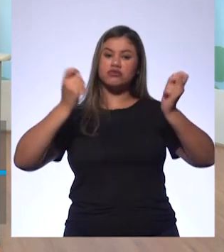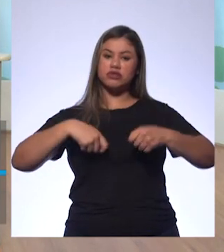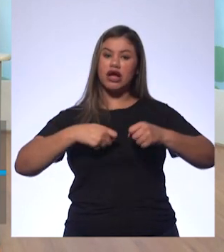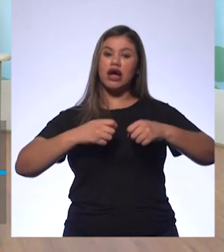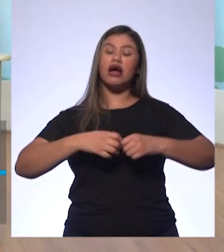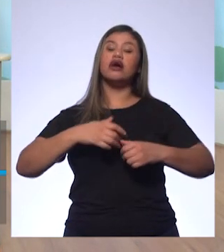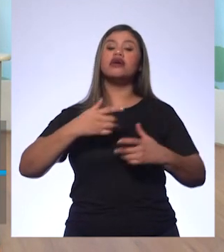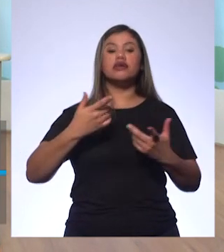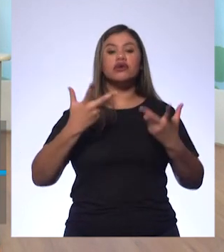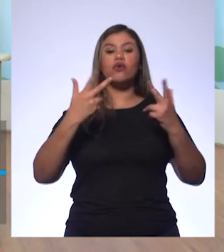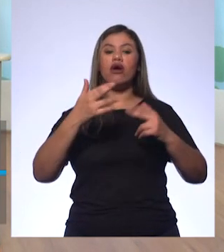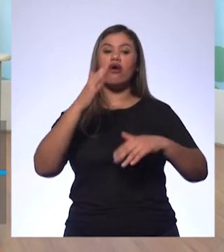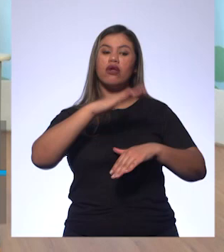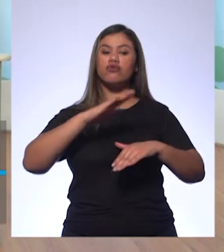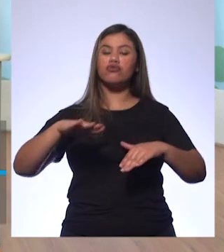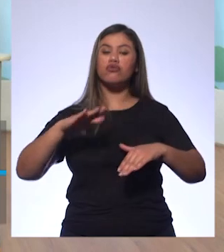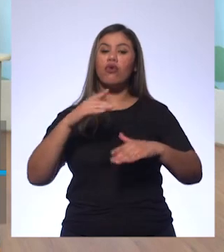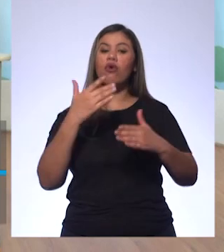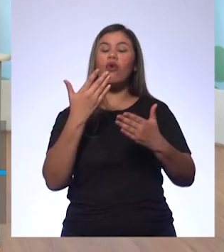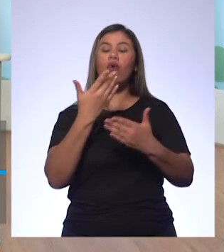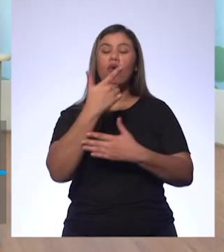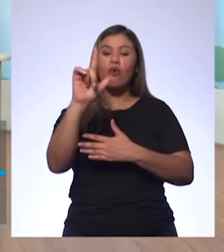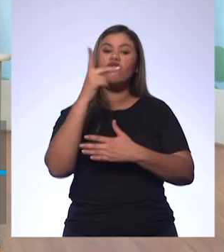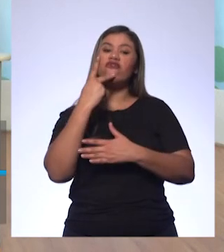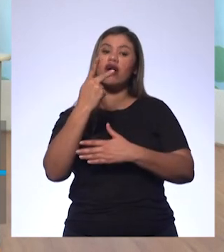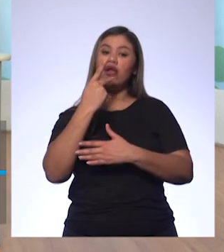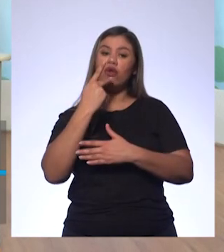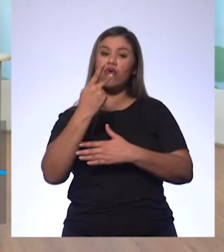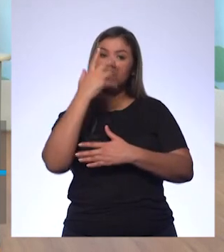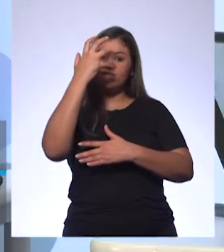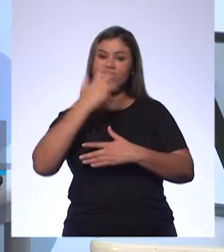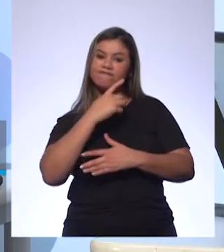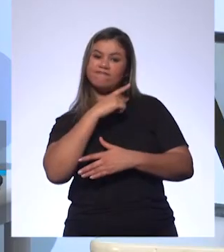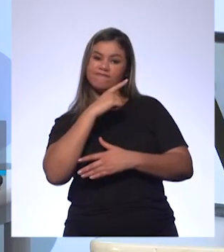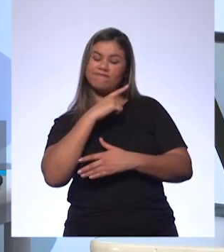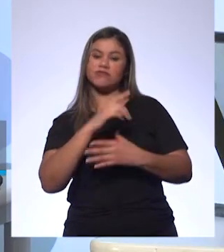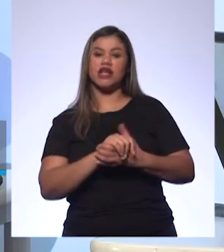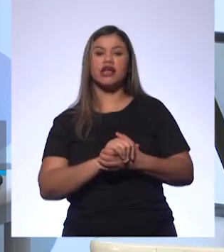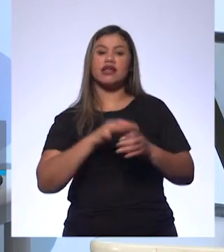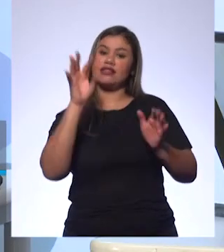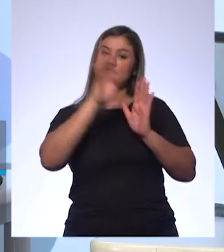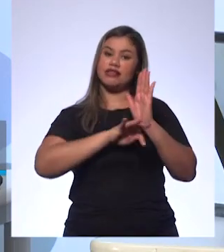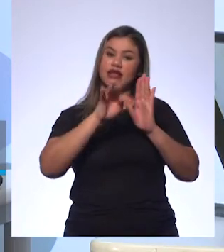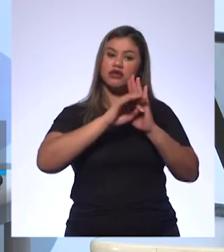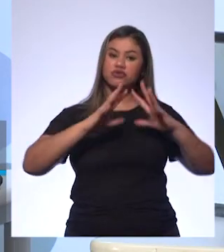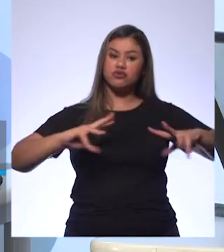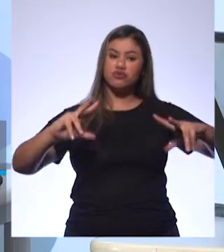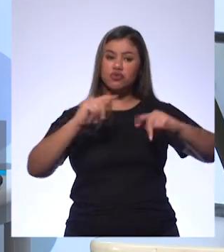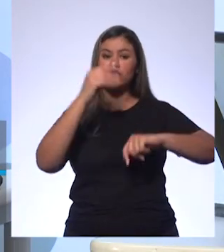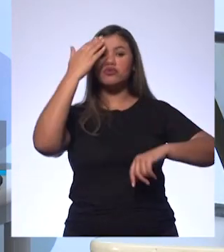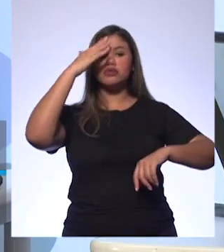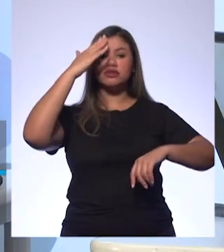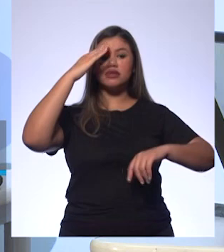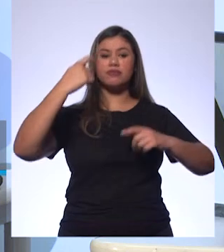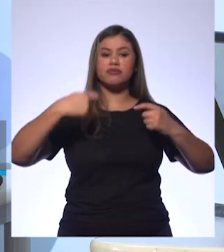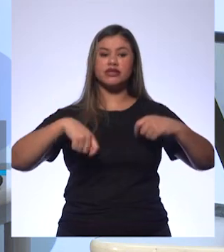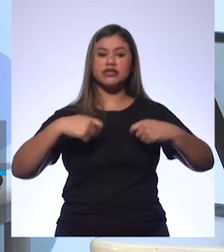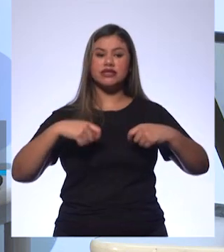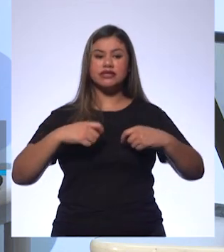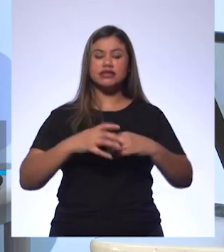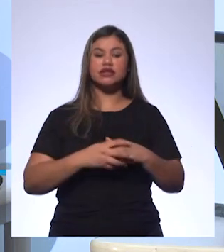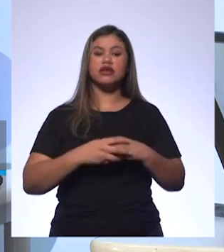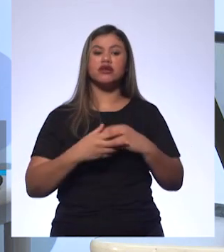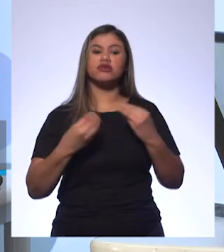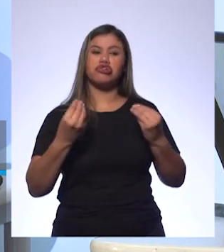que é algo sério, né? Eu acho que foi isso que ele quis dizer, que de repente esse tipo de texto todo mundo tem que entender. Então, não pode